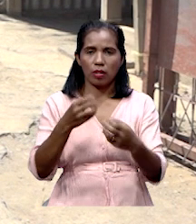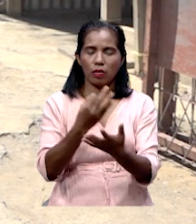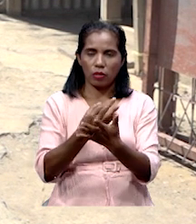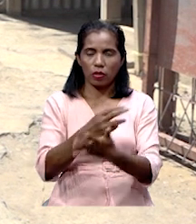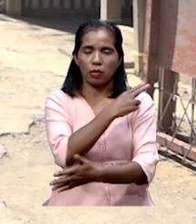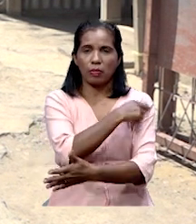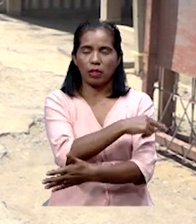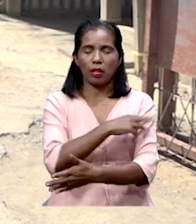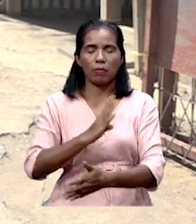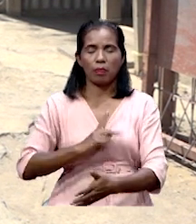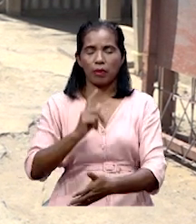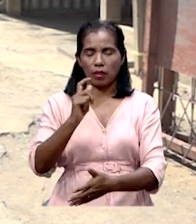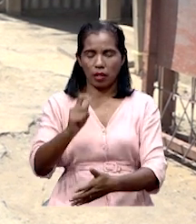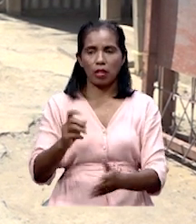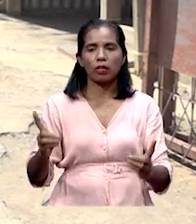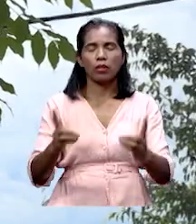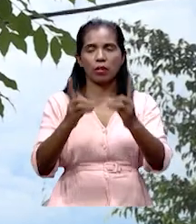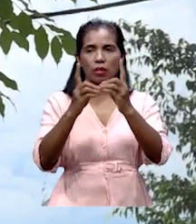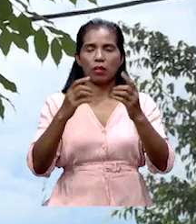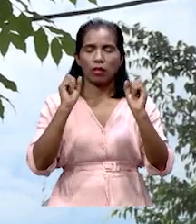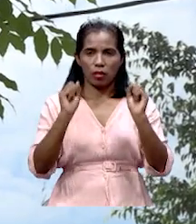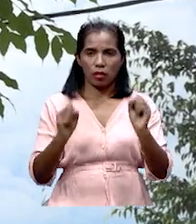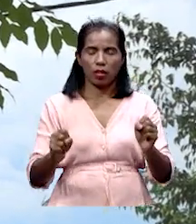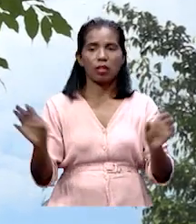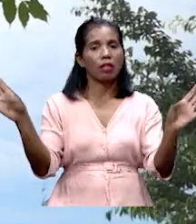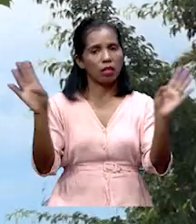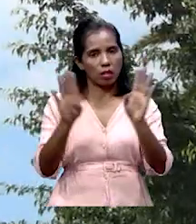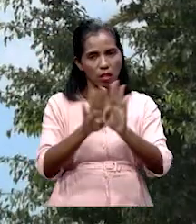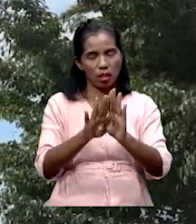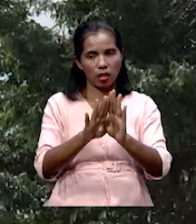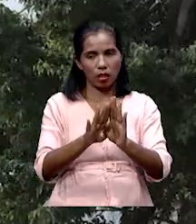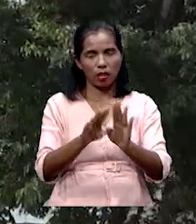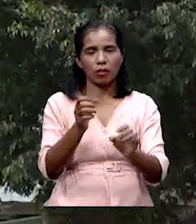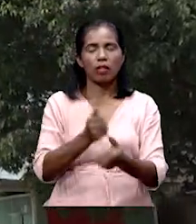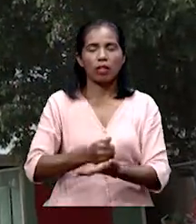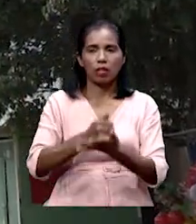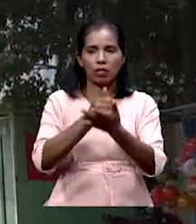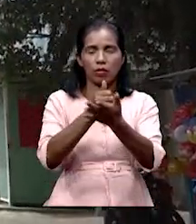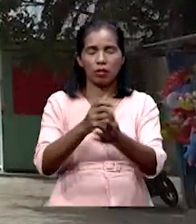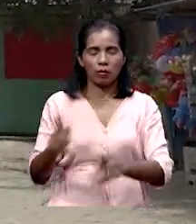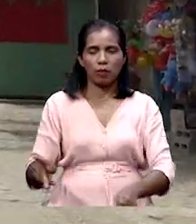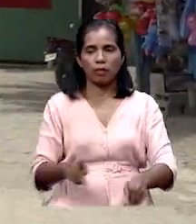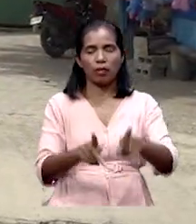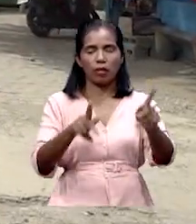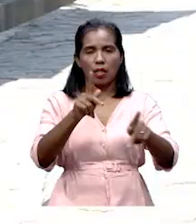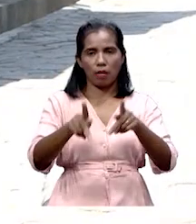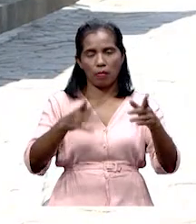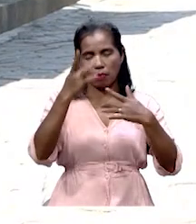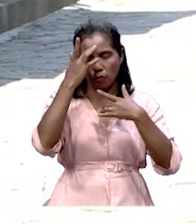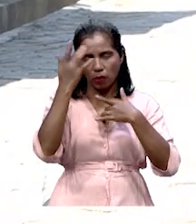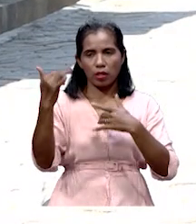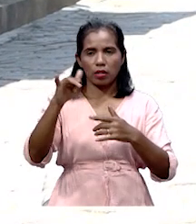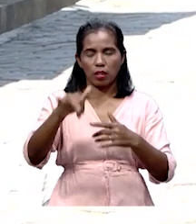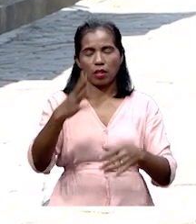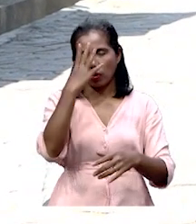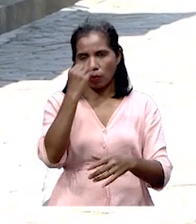Hasoru, obrigado Clínica Refere provisoriamente taka, rodi halo atendimento público ba paciente sira, hanesam